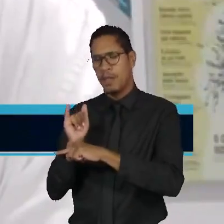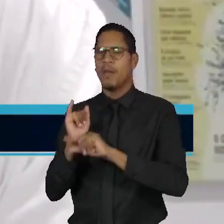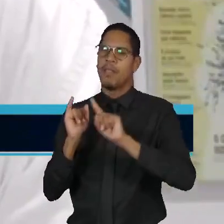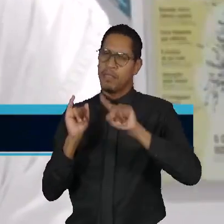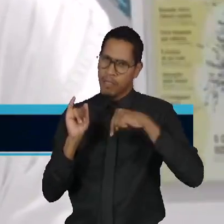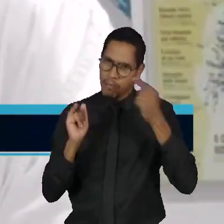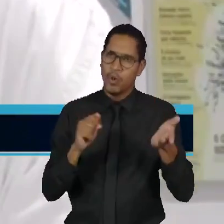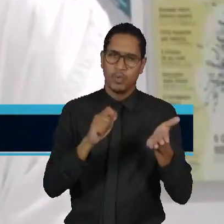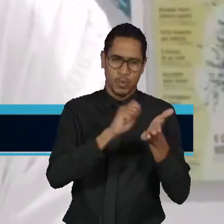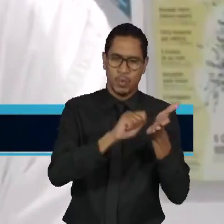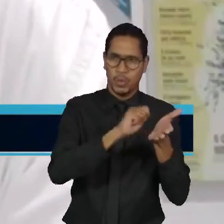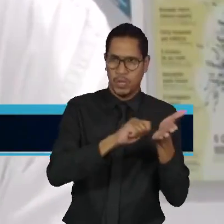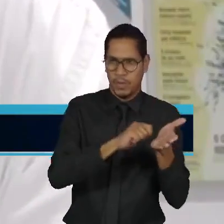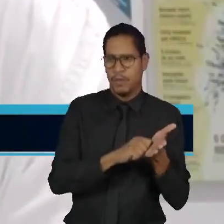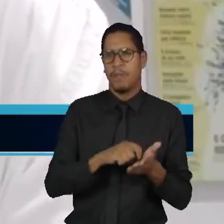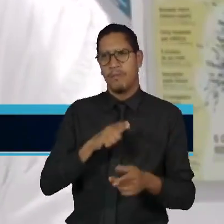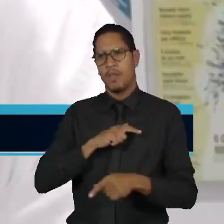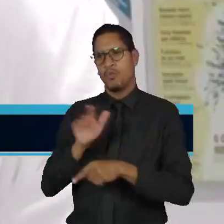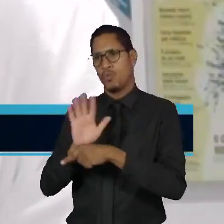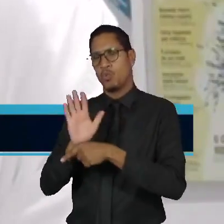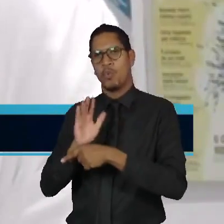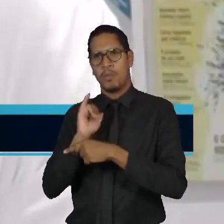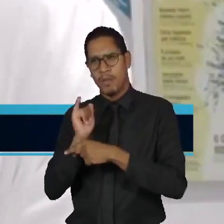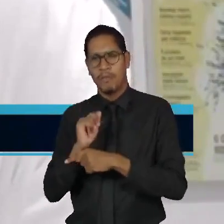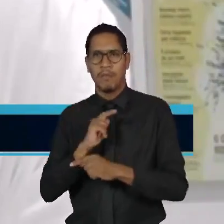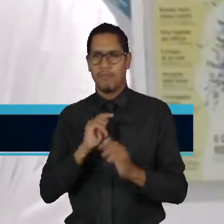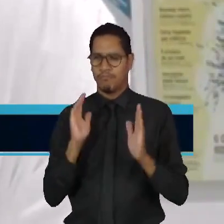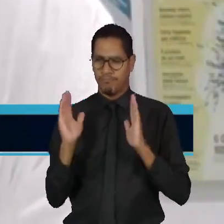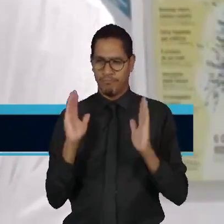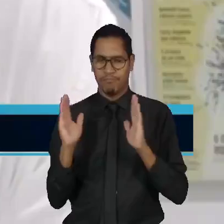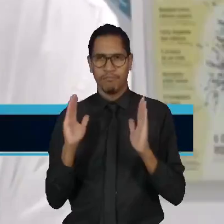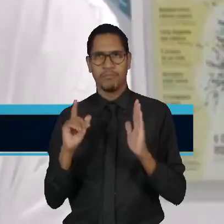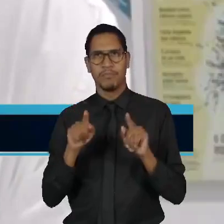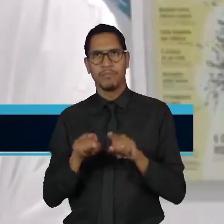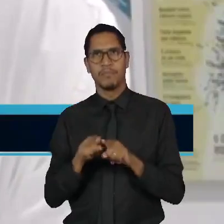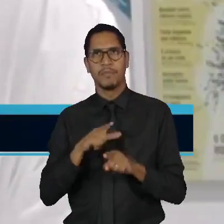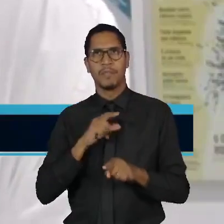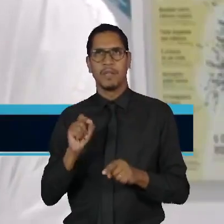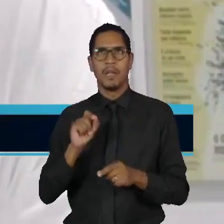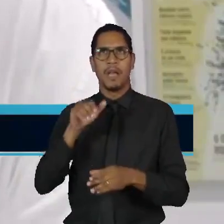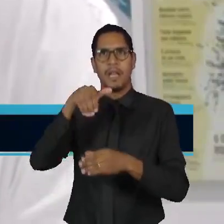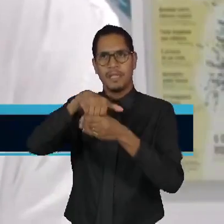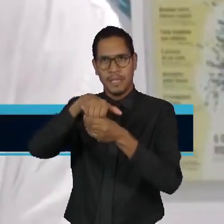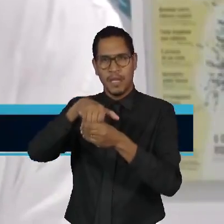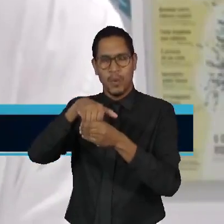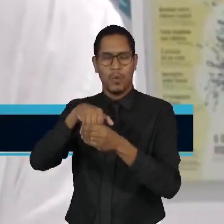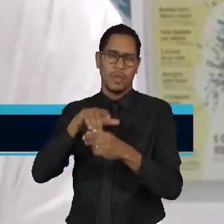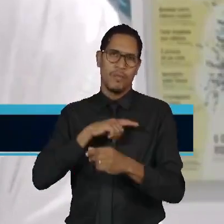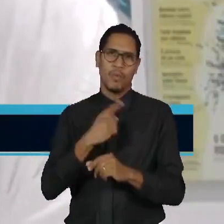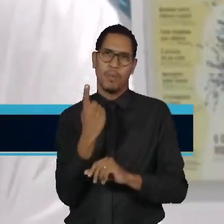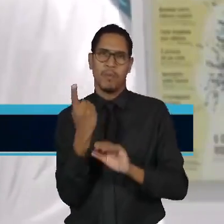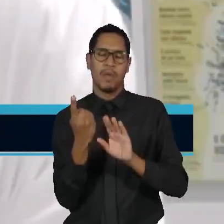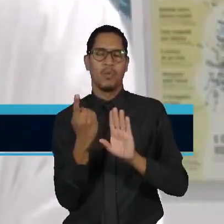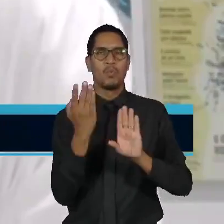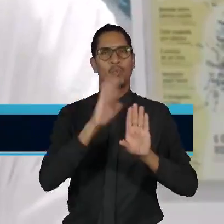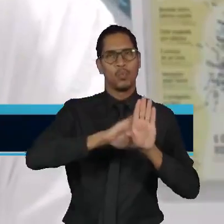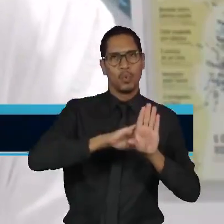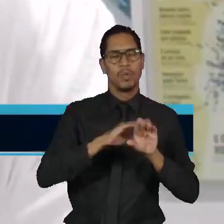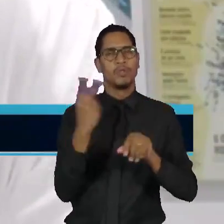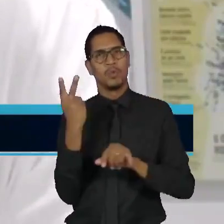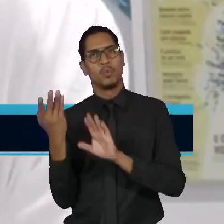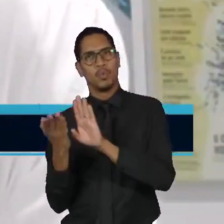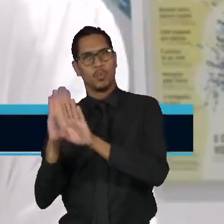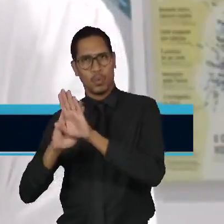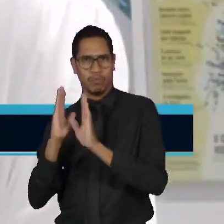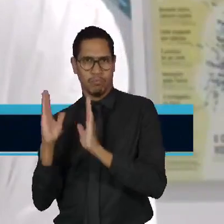documentário que se passa durante as eleições, os 40, 50 dias que levam ao segundo turno. É uma colaboração minha com um